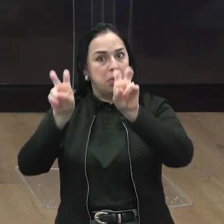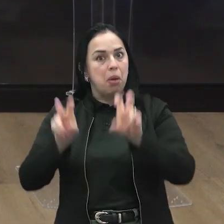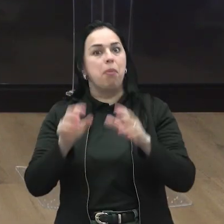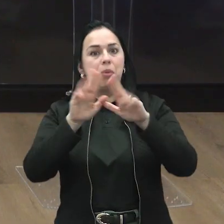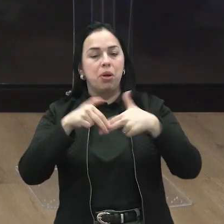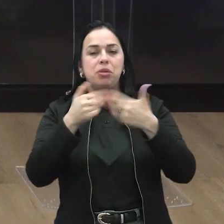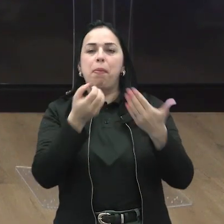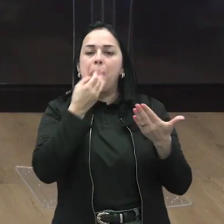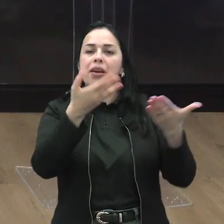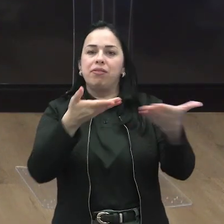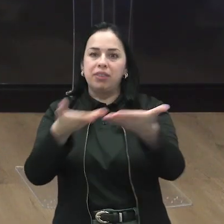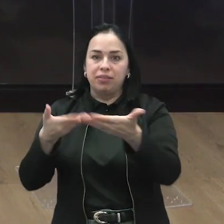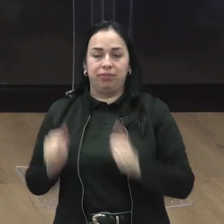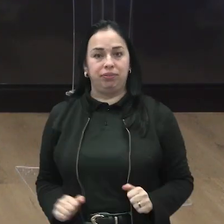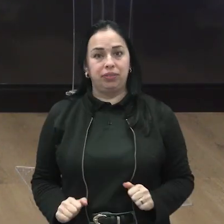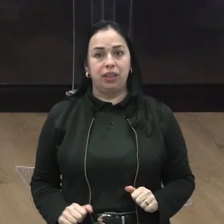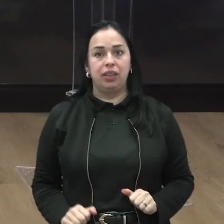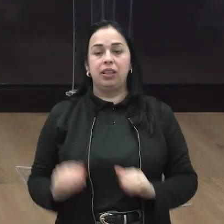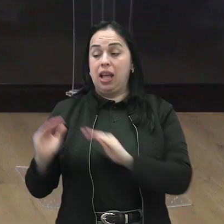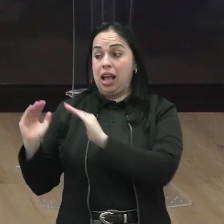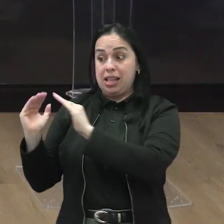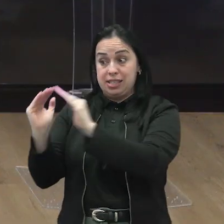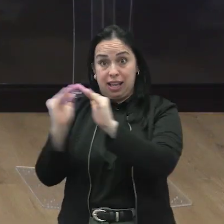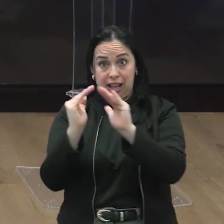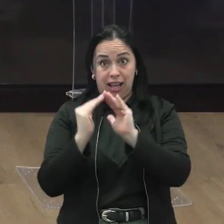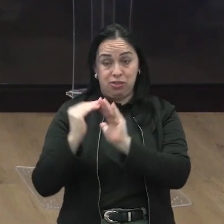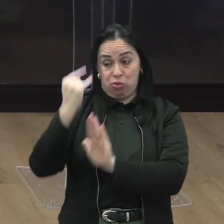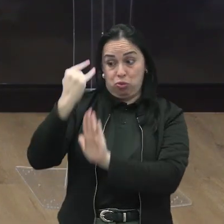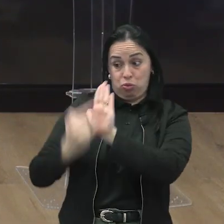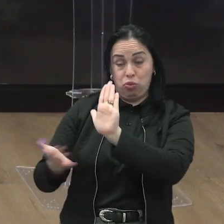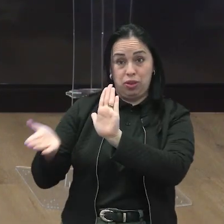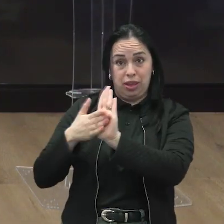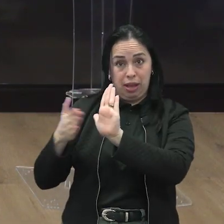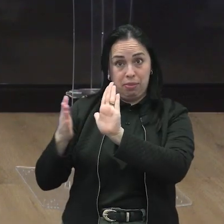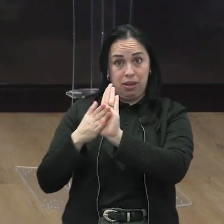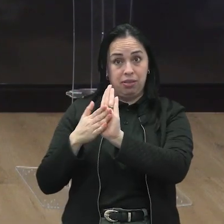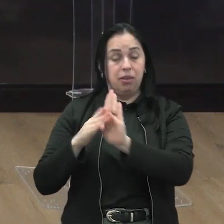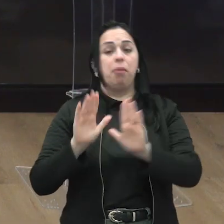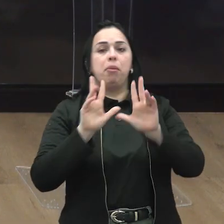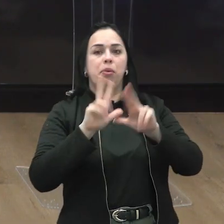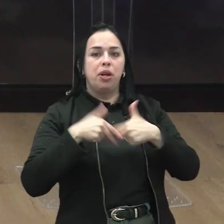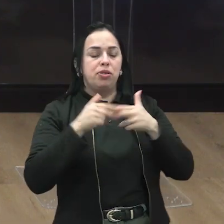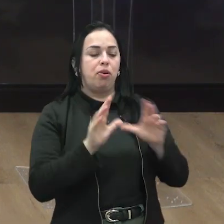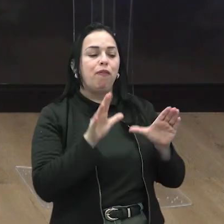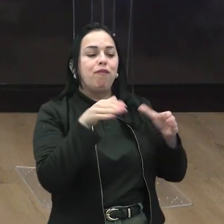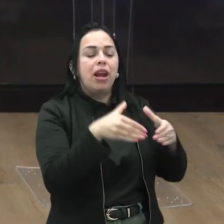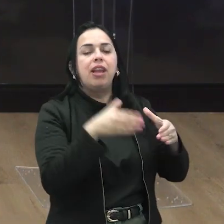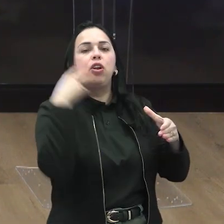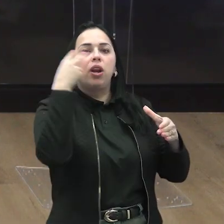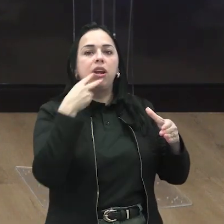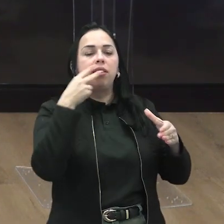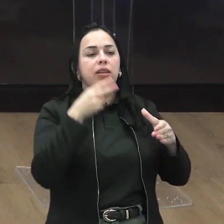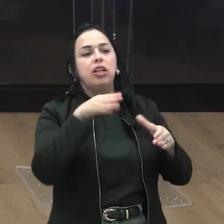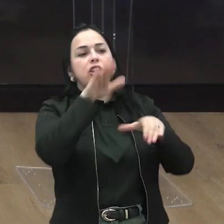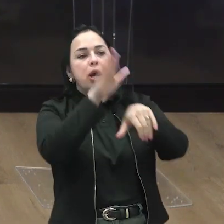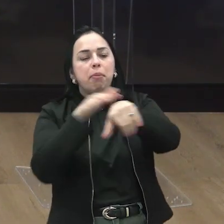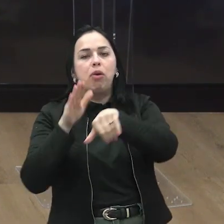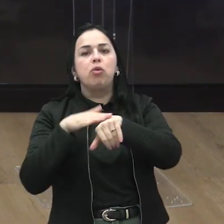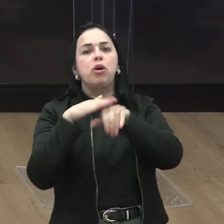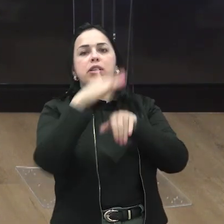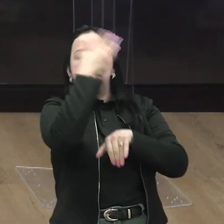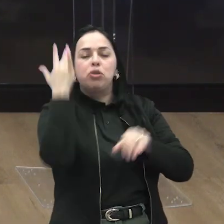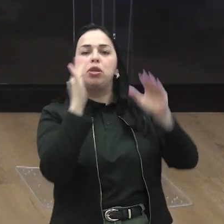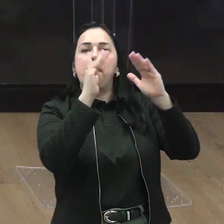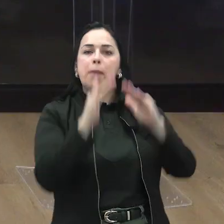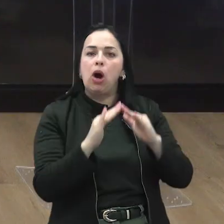muito bem-vindo. Regularização fundiária. Vereadores da Frente Parlamentar da Habitação se reúnem com moradores de bairros aqui de São José